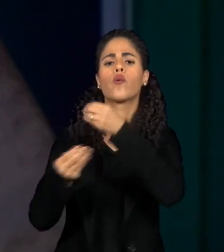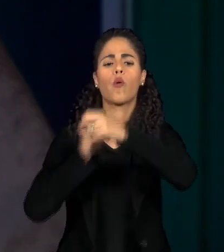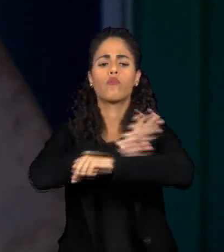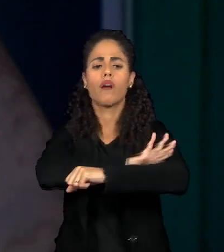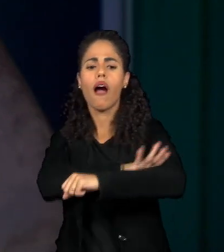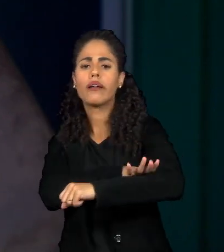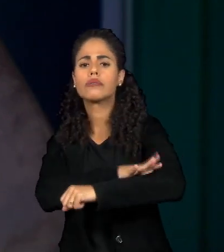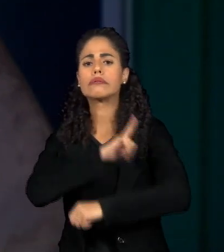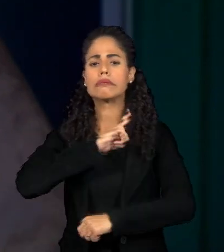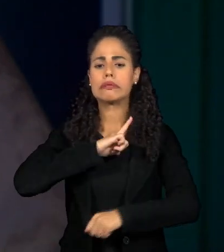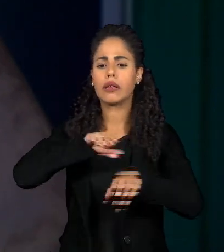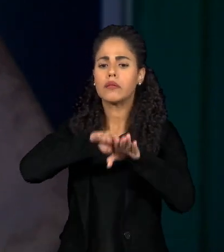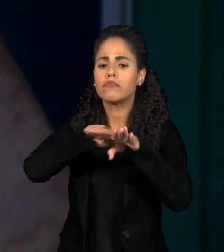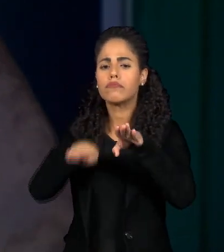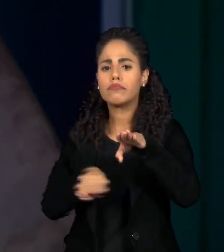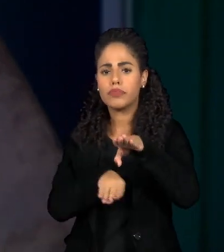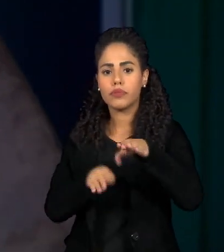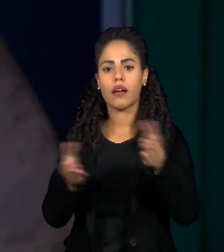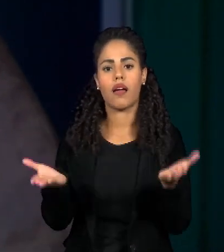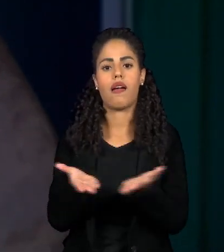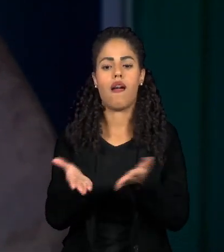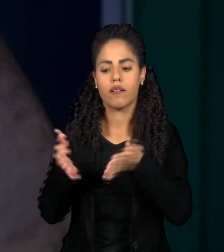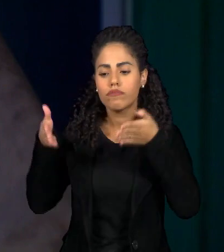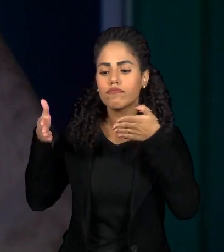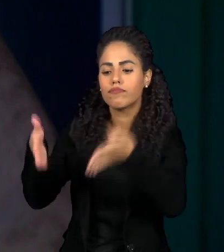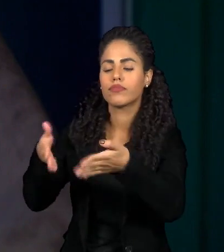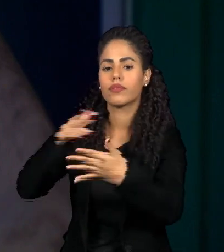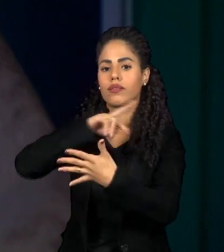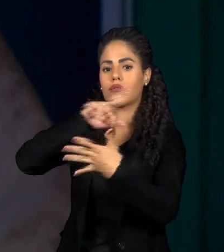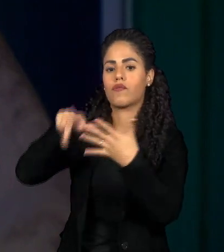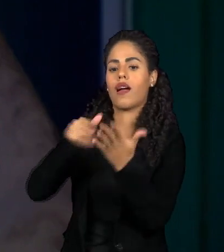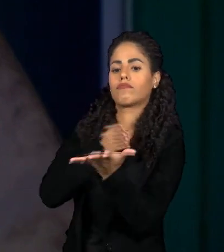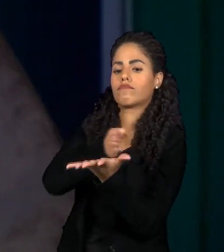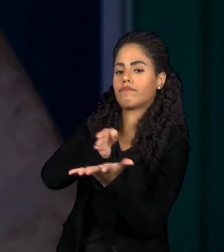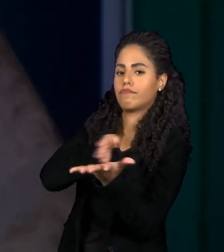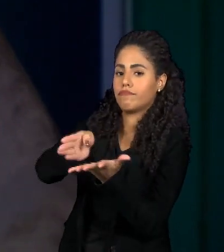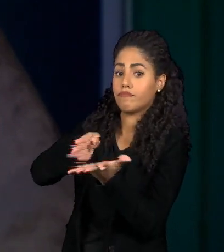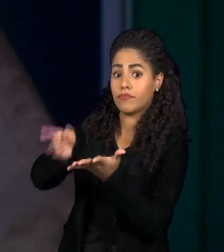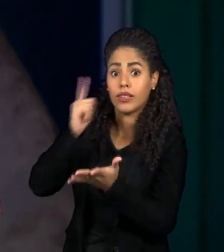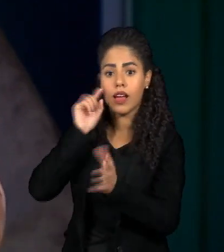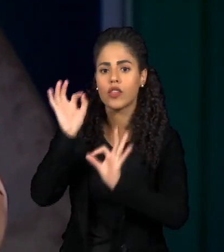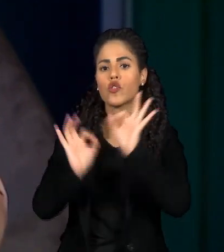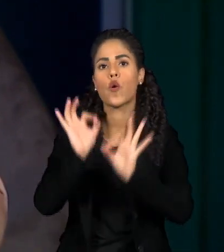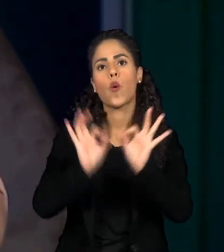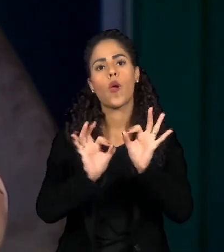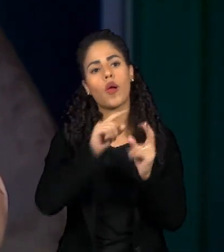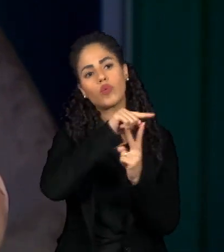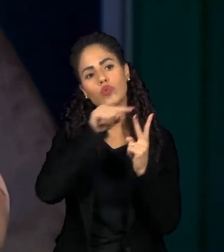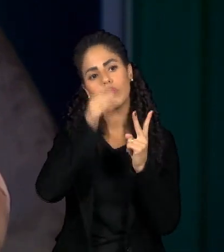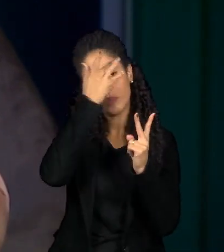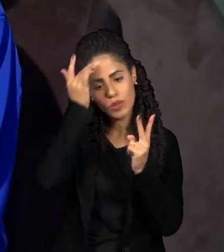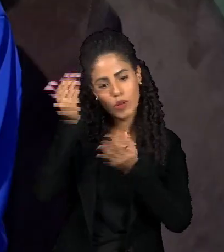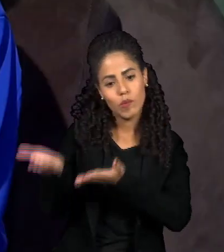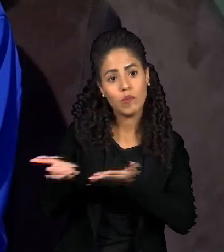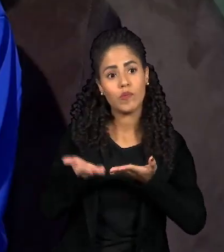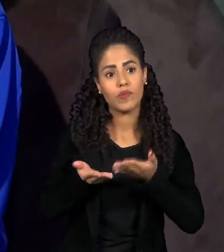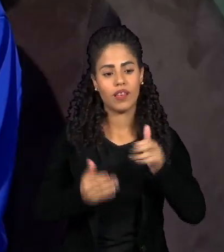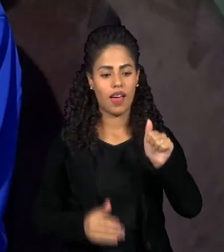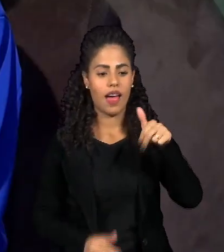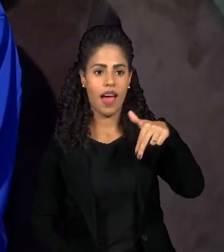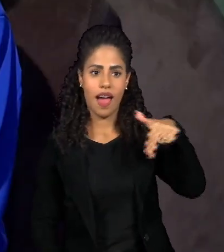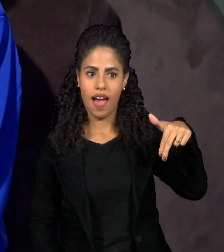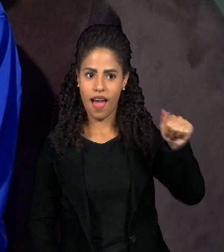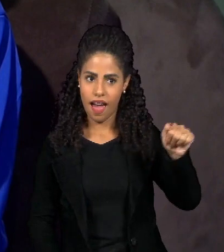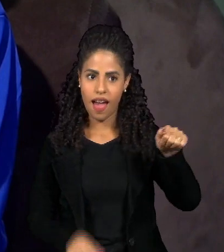estrutural ainda atinge essa indústria em suas várias vertentes. Para tratar desse tema, estão aqui comigo a doutora Ana